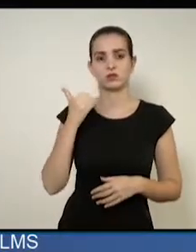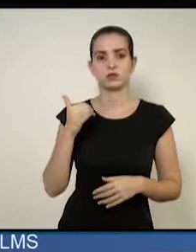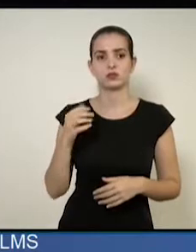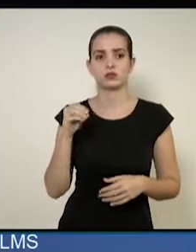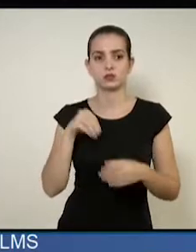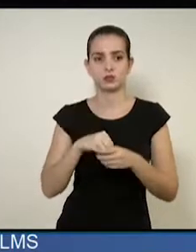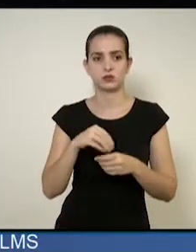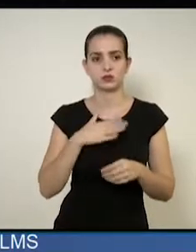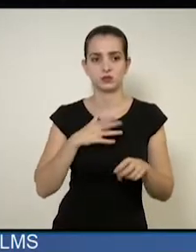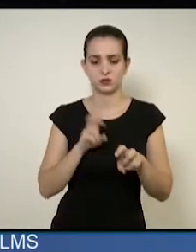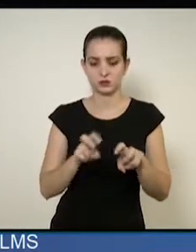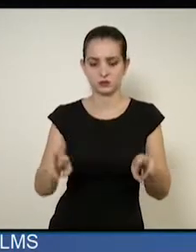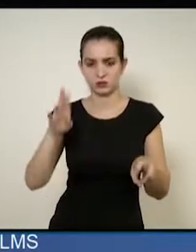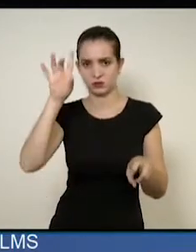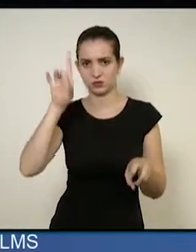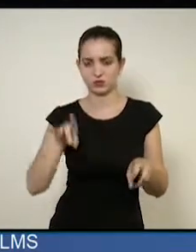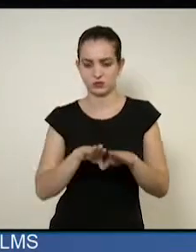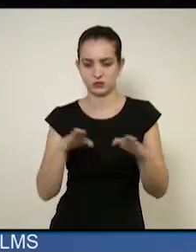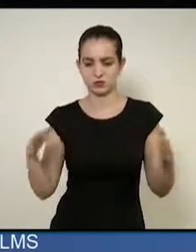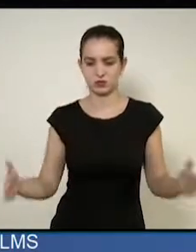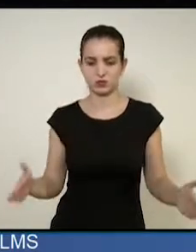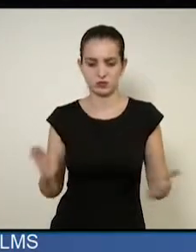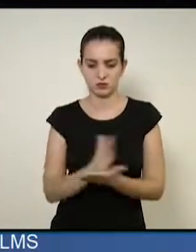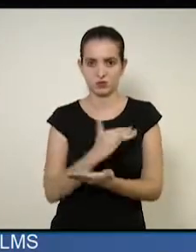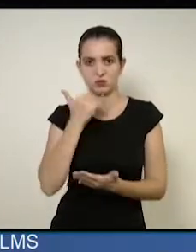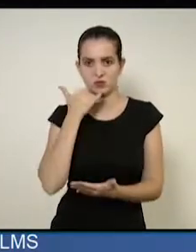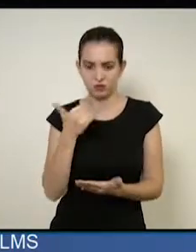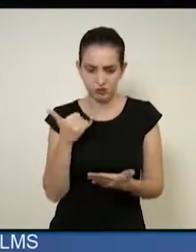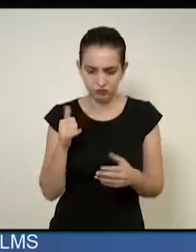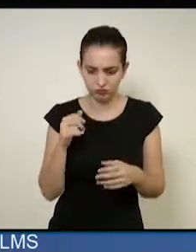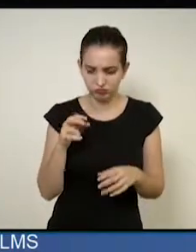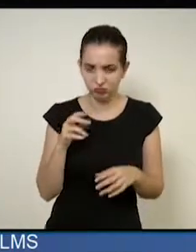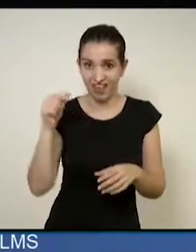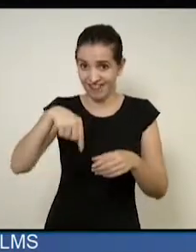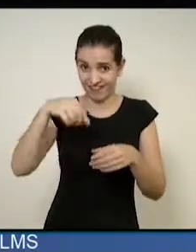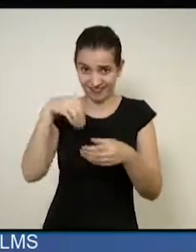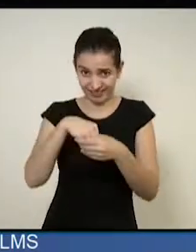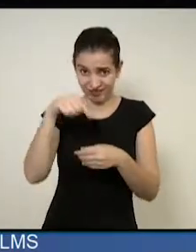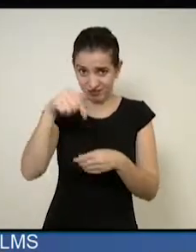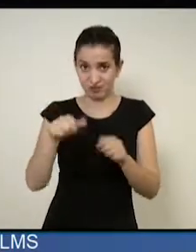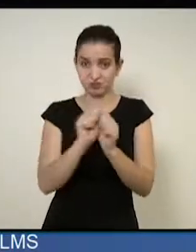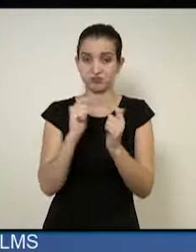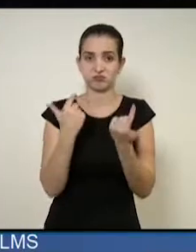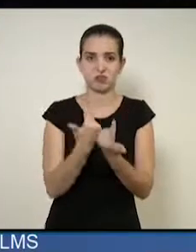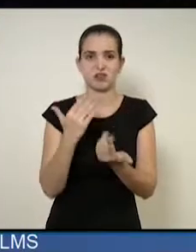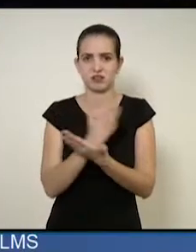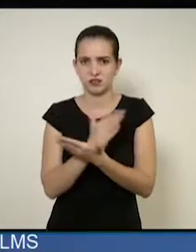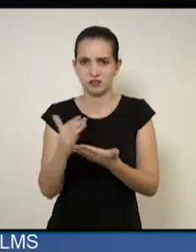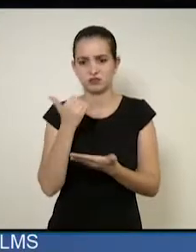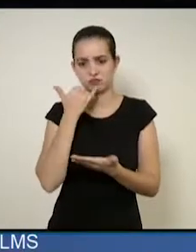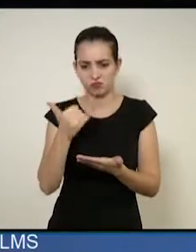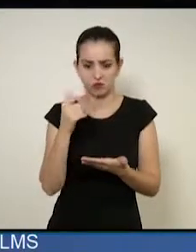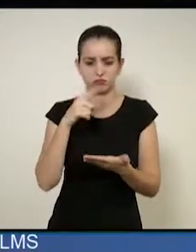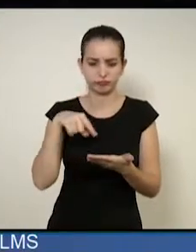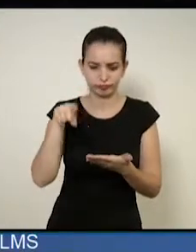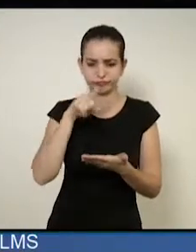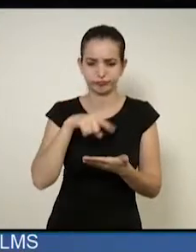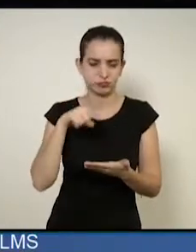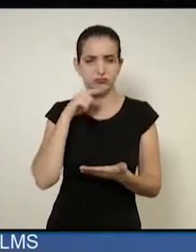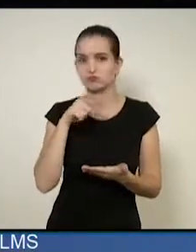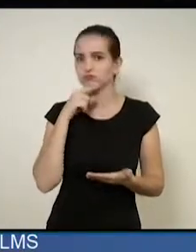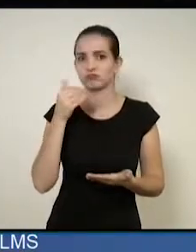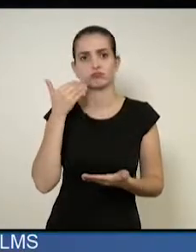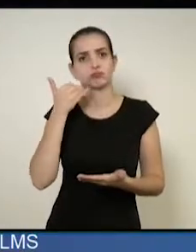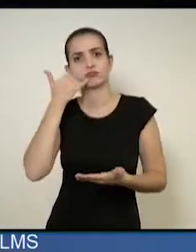gabinete, na minha mesa. Às vezes você não consegue falar, porque fica aquele rodando e nunca roda, nunca